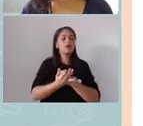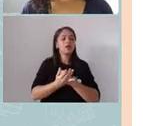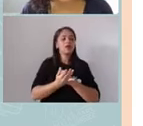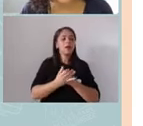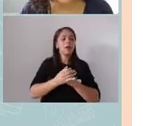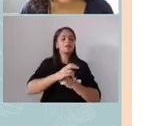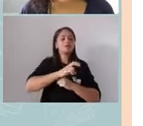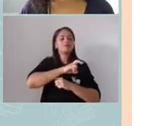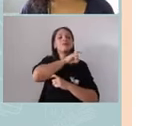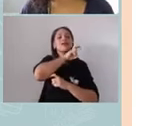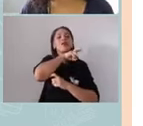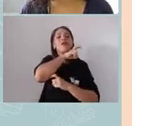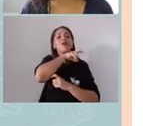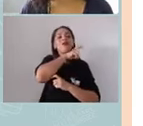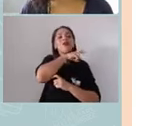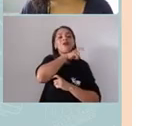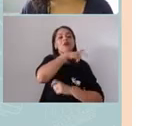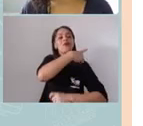de vacina